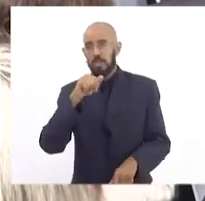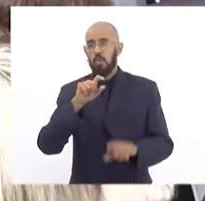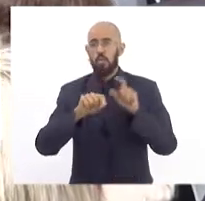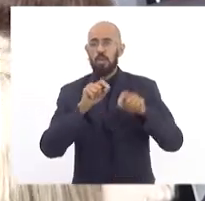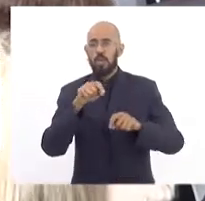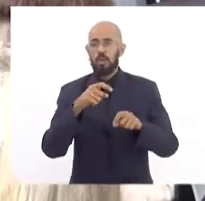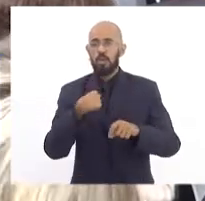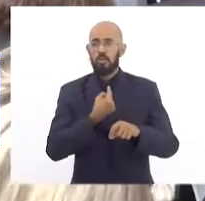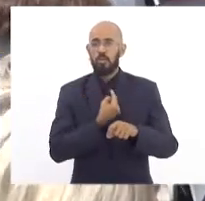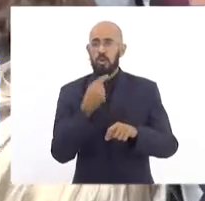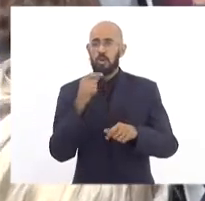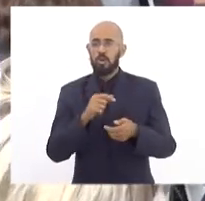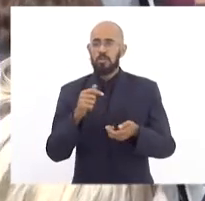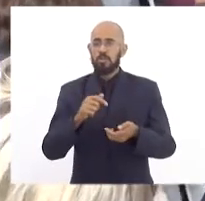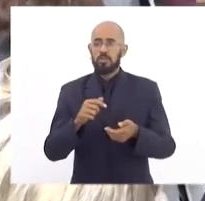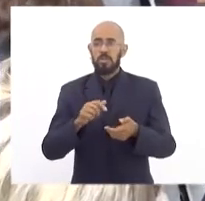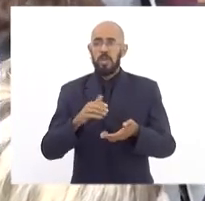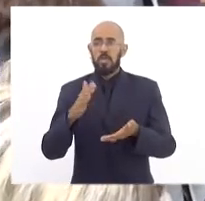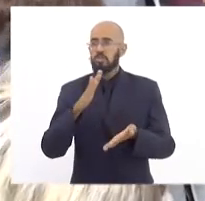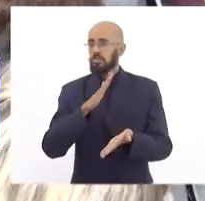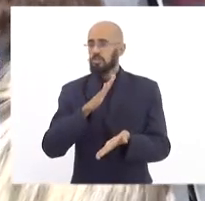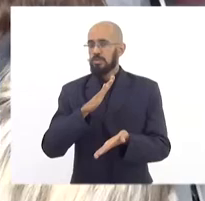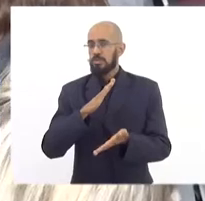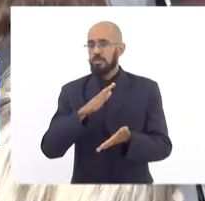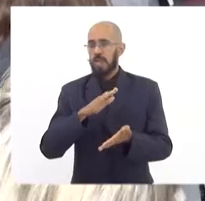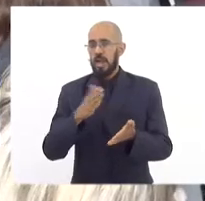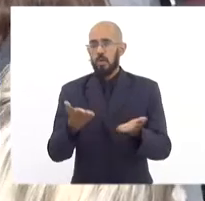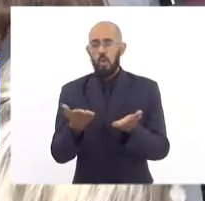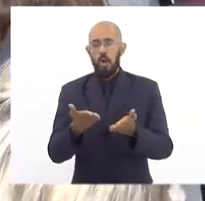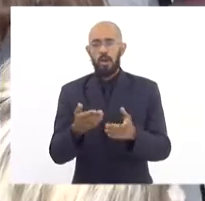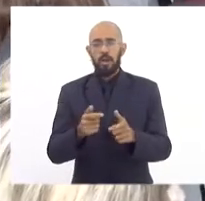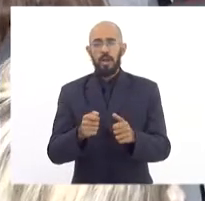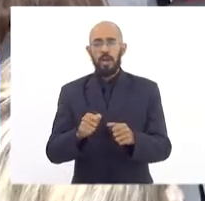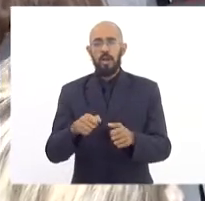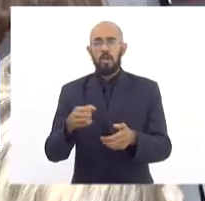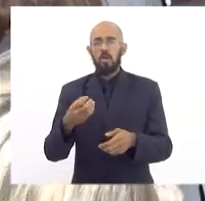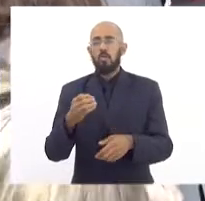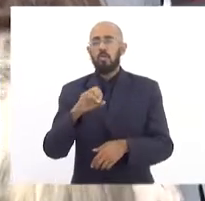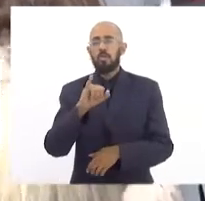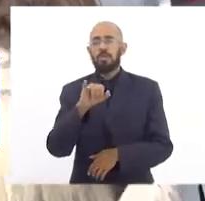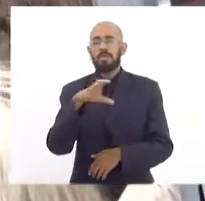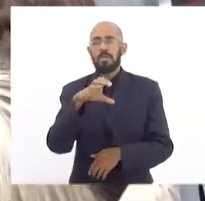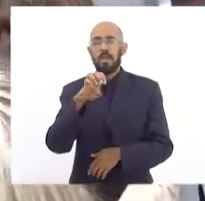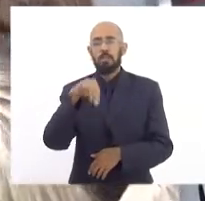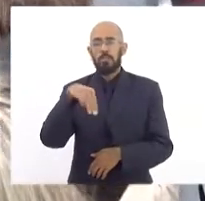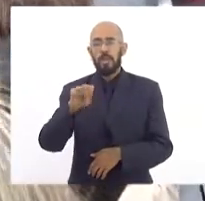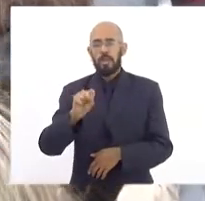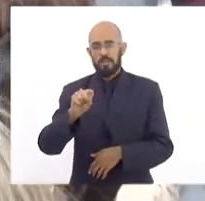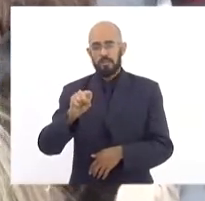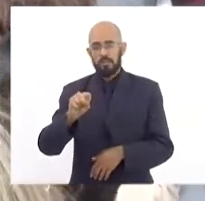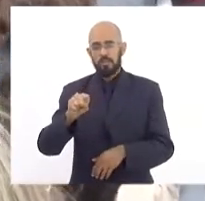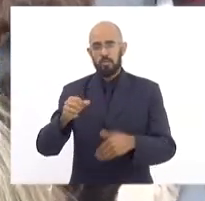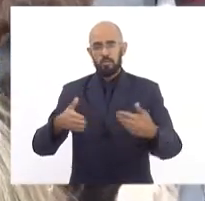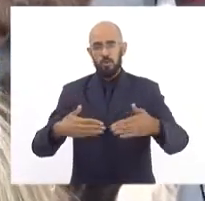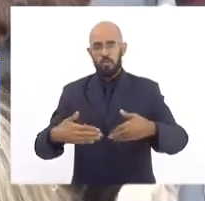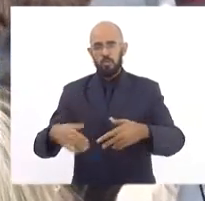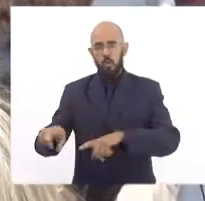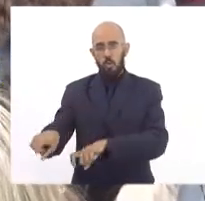ICMS da conta do produtor rural. É zero. Eu vi o doutor Rodolfo.